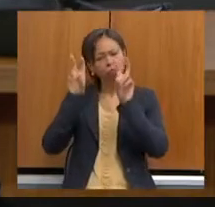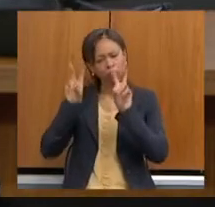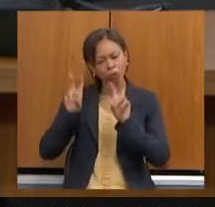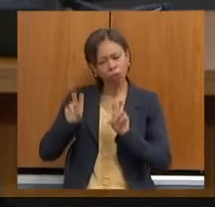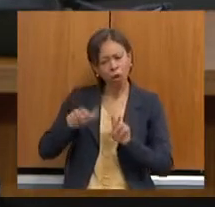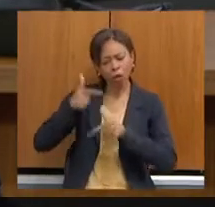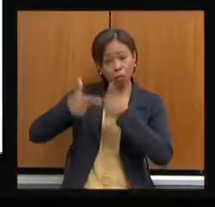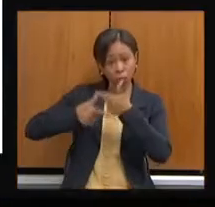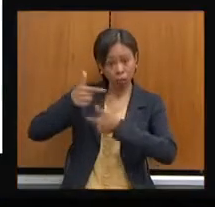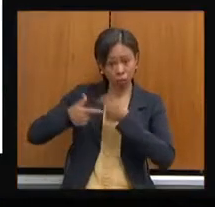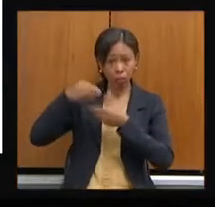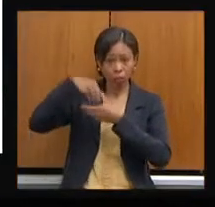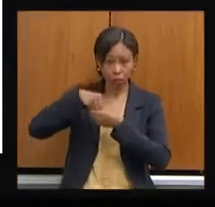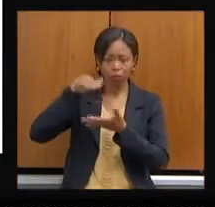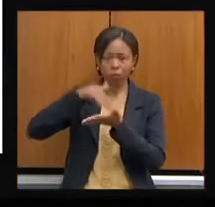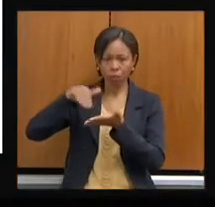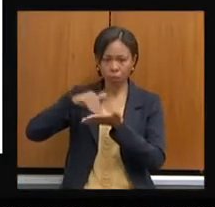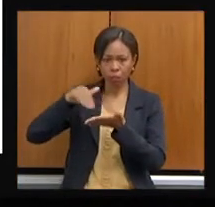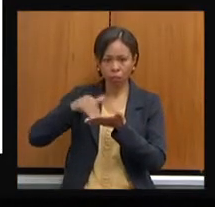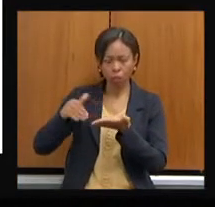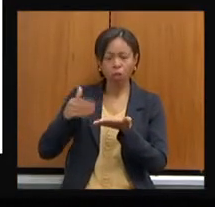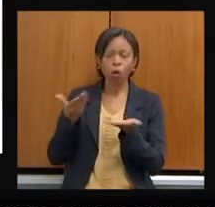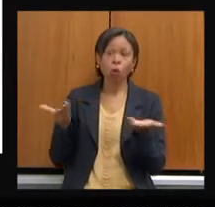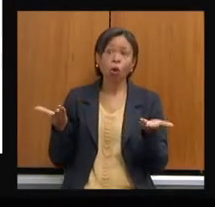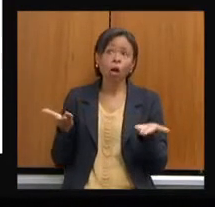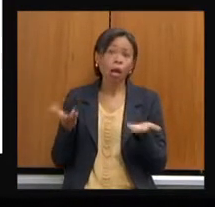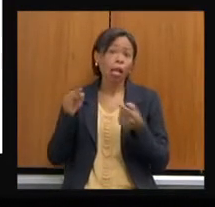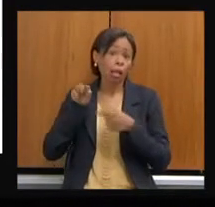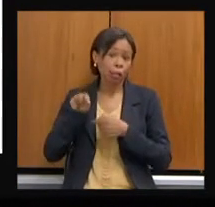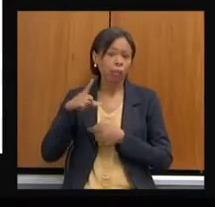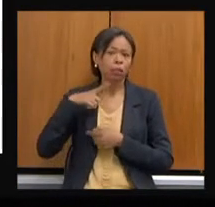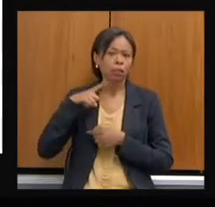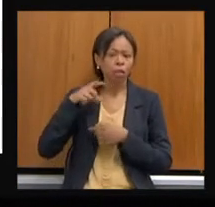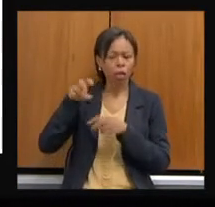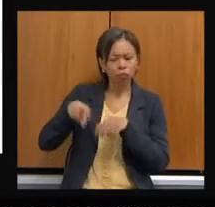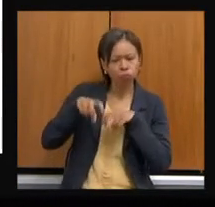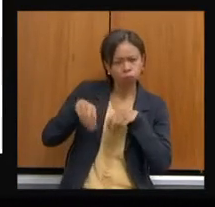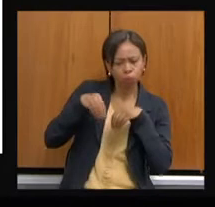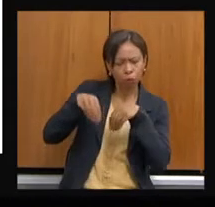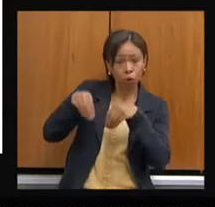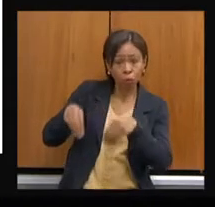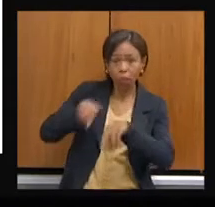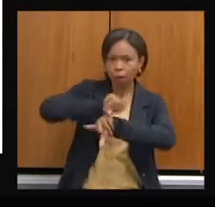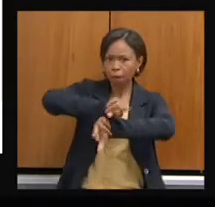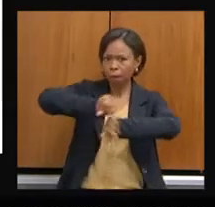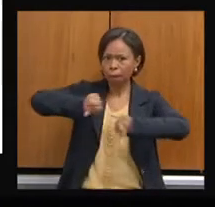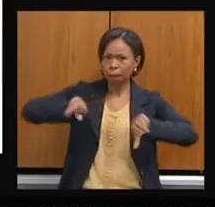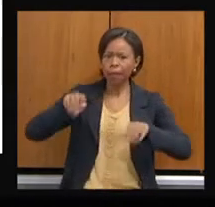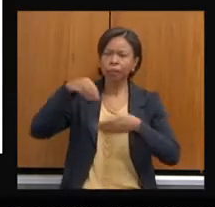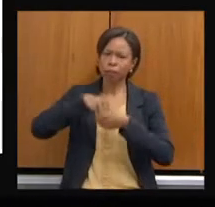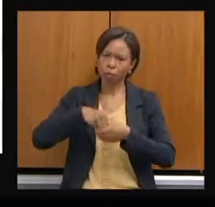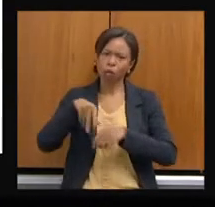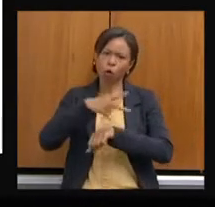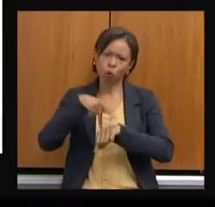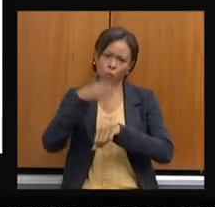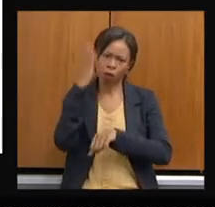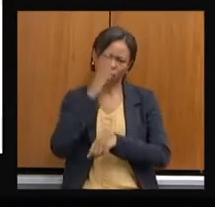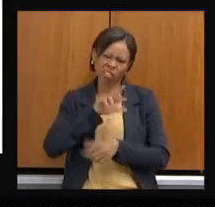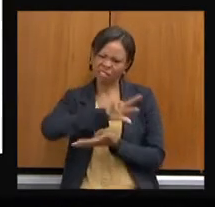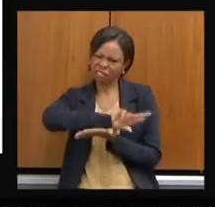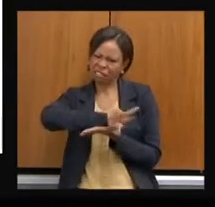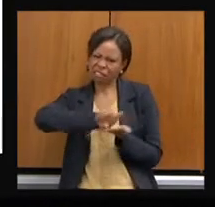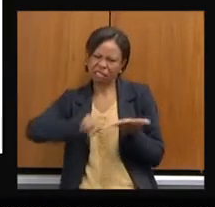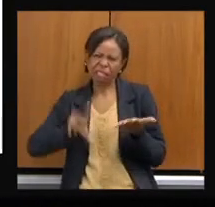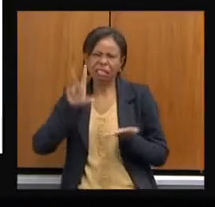secretaria e isso que a nós temos agricultura mais diversificada do país com mais de 50 produtos da Agricultura